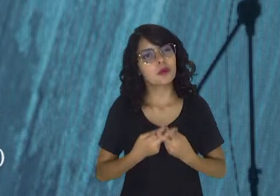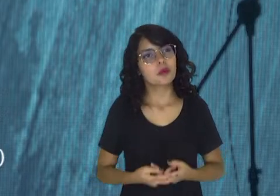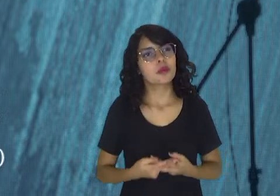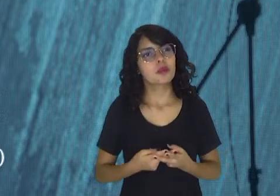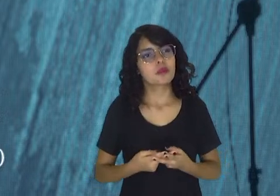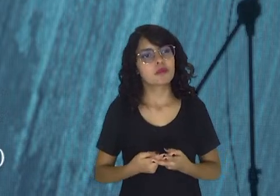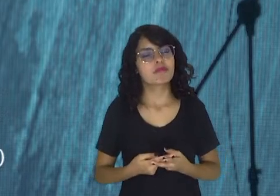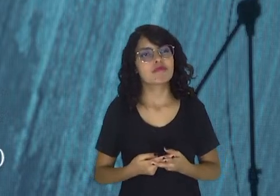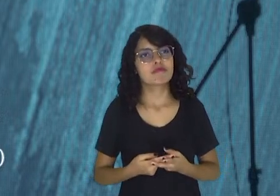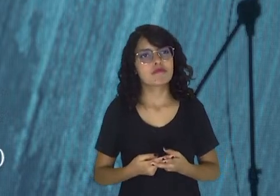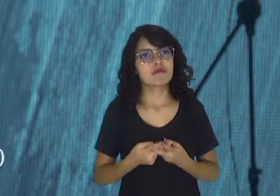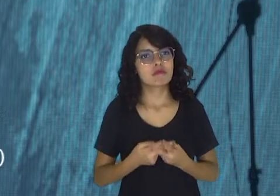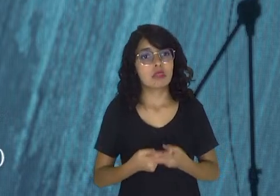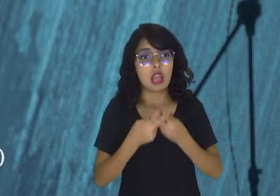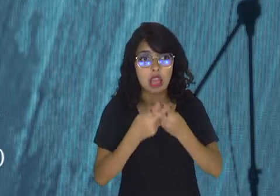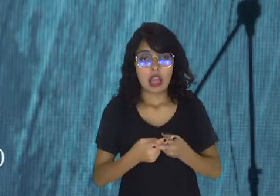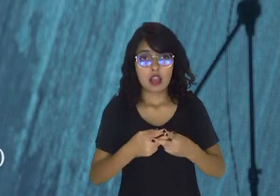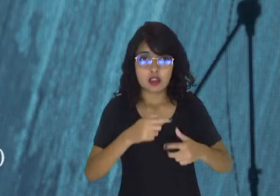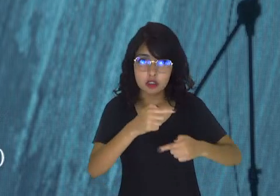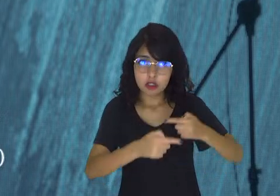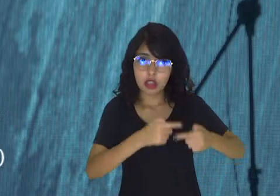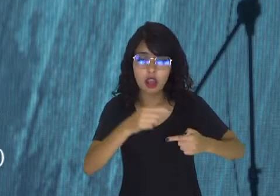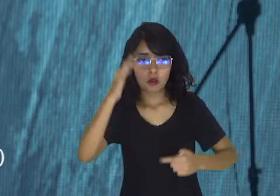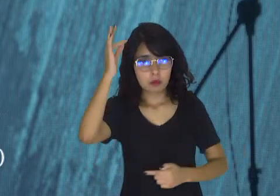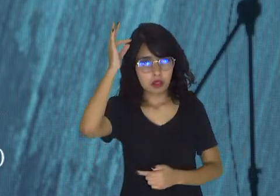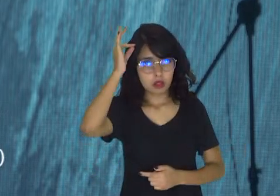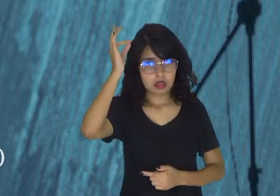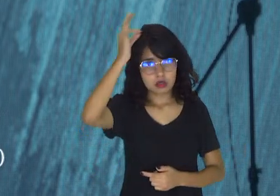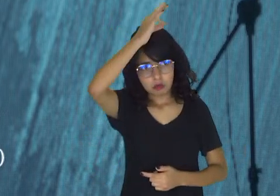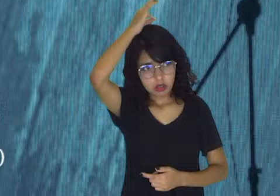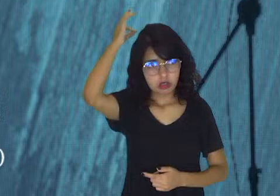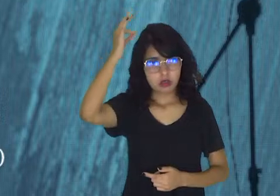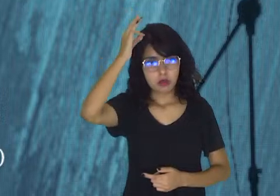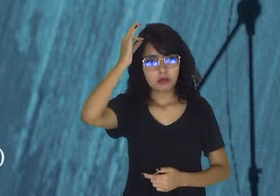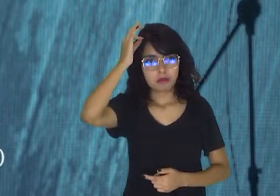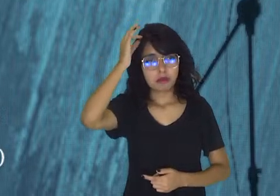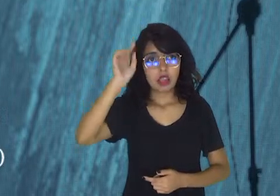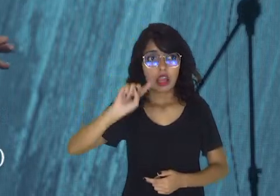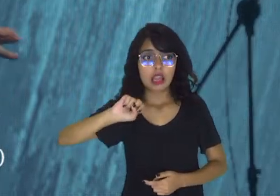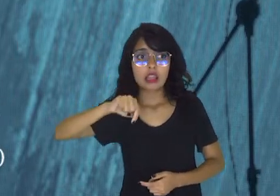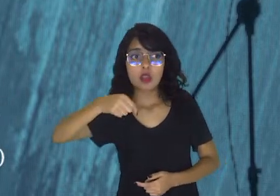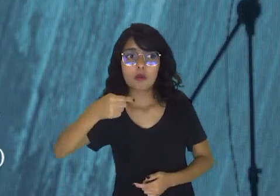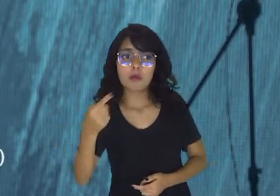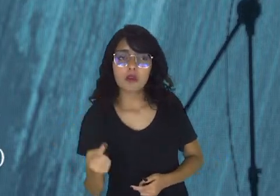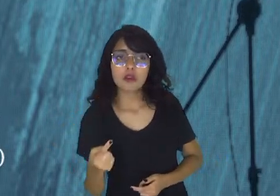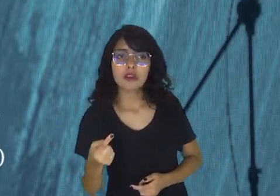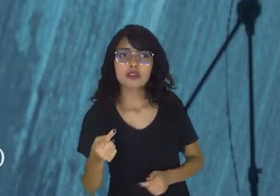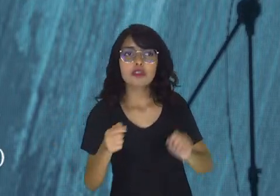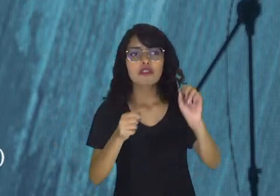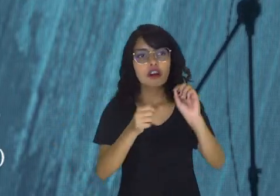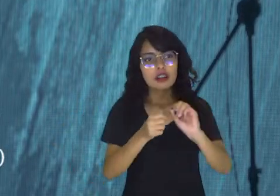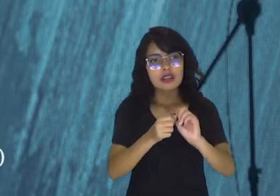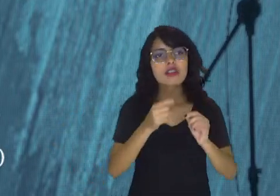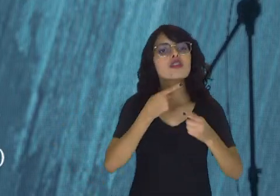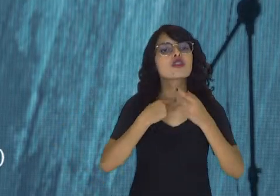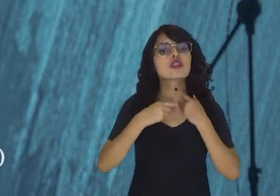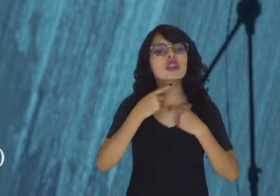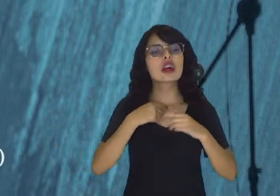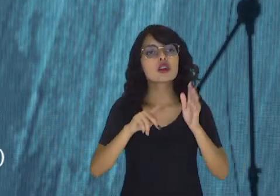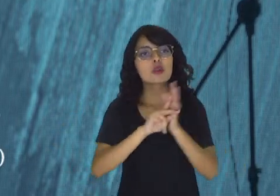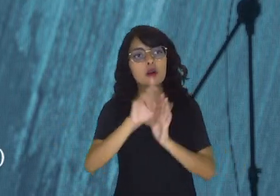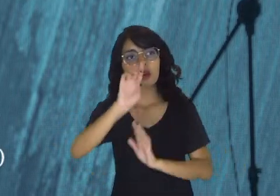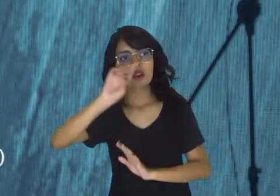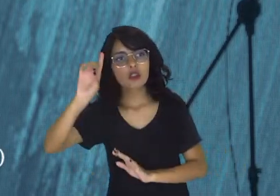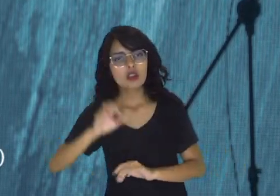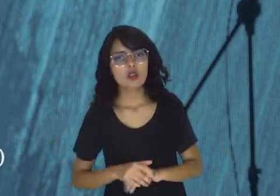que também é um fruto do Espírito. Para que depois de haver desfeito a vontade de Deus, nesse caso,